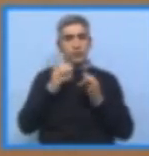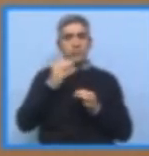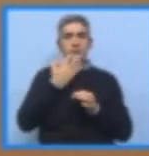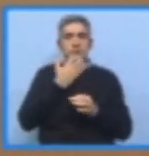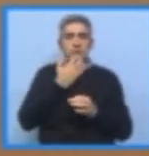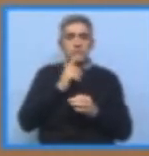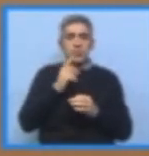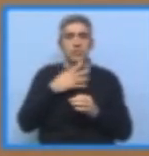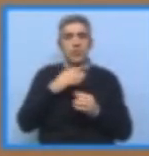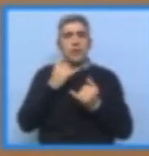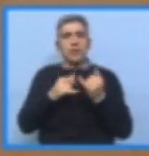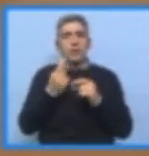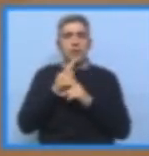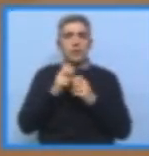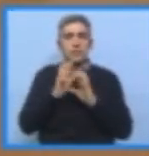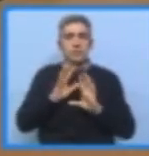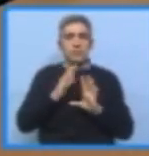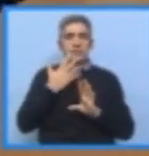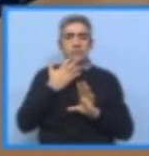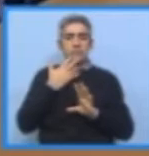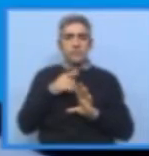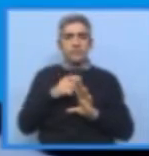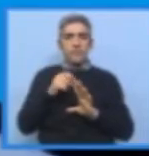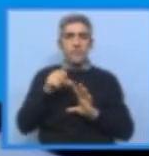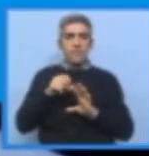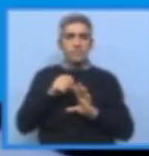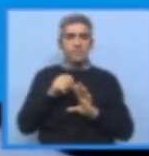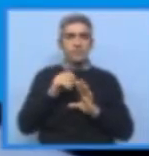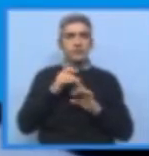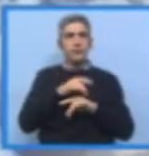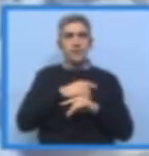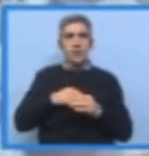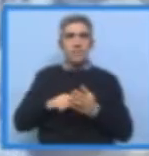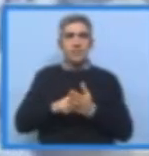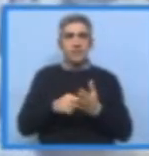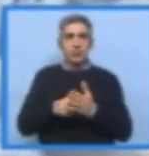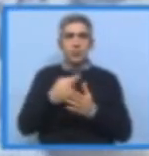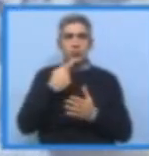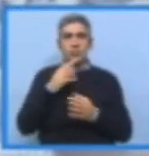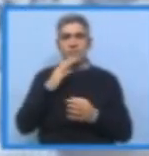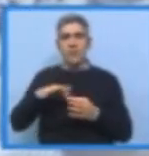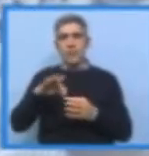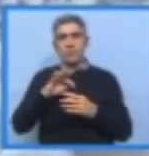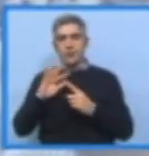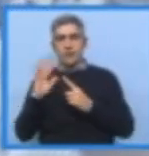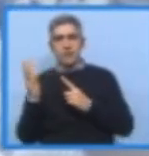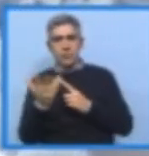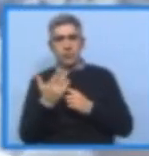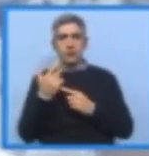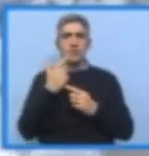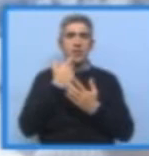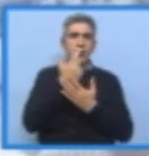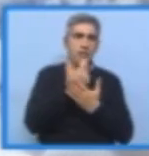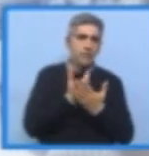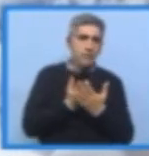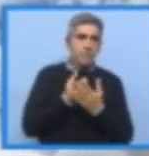não se quer expor a riscos. E isso é um mau motivo. O médico também está hoje muito pressionado pelos familiares, pelos